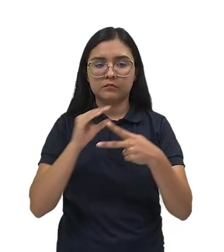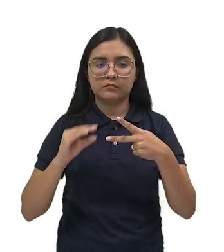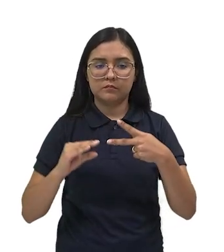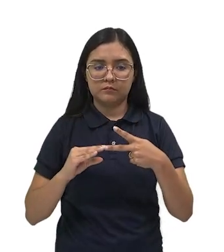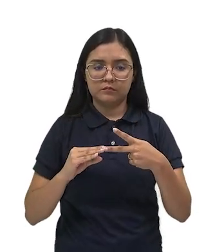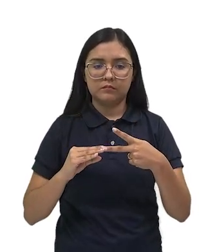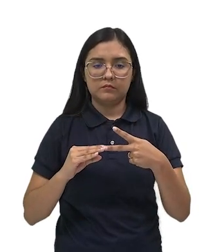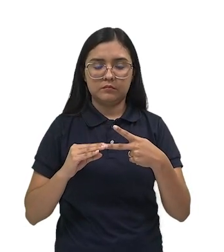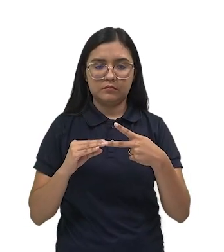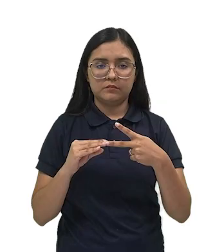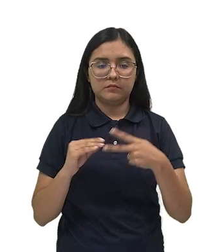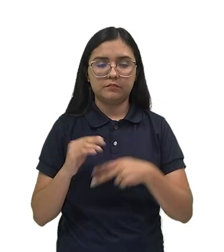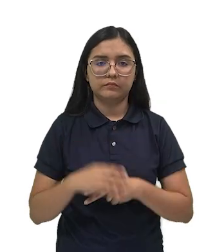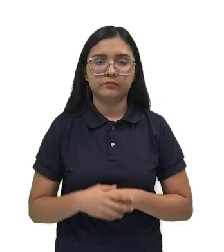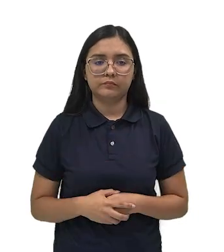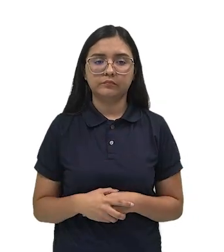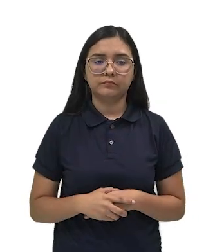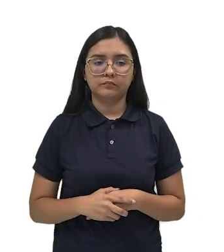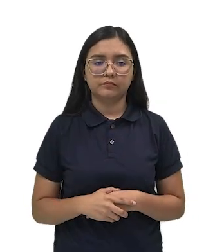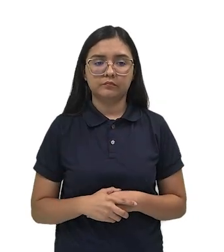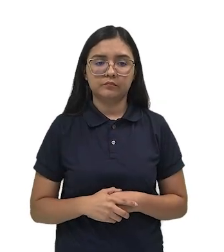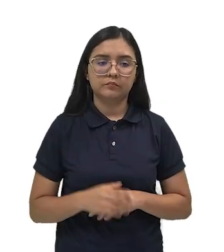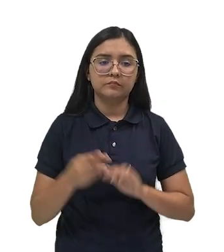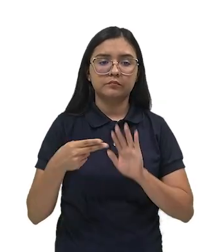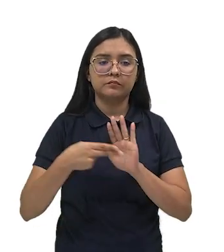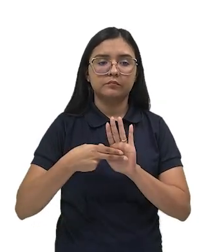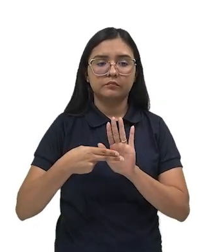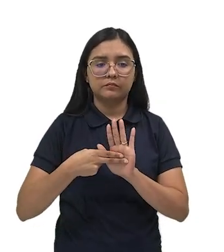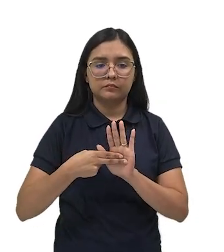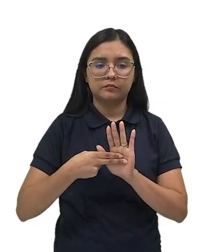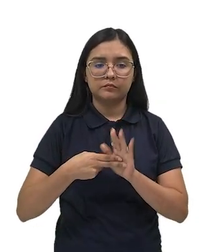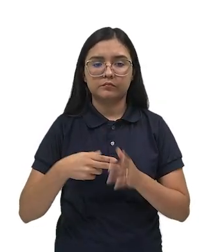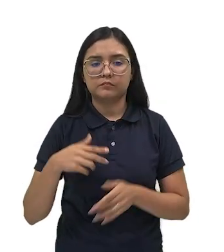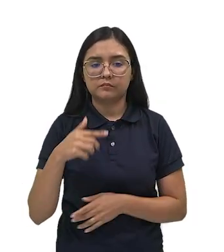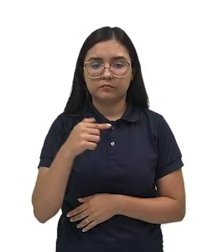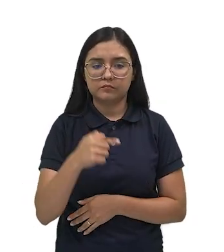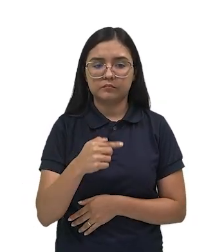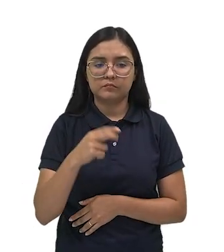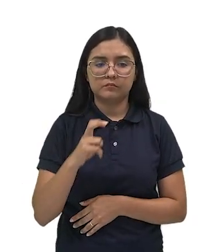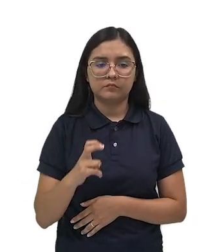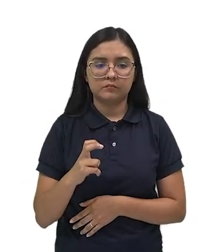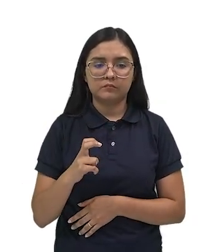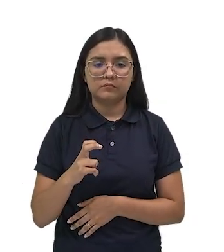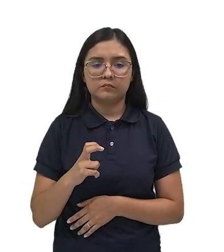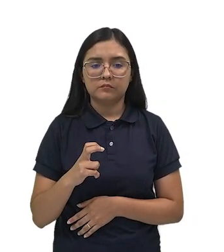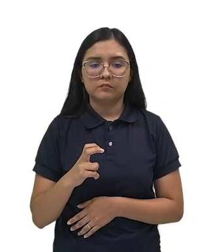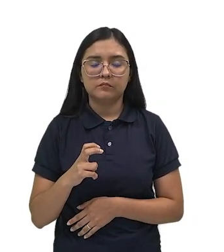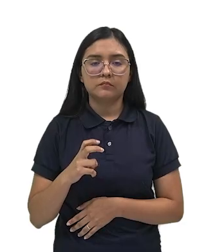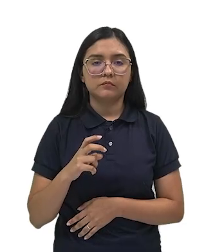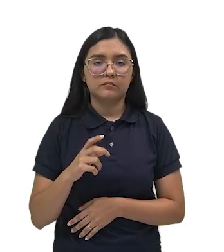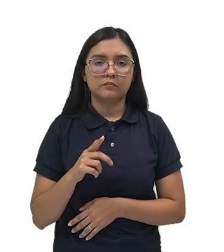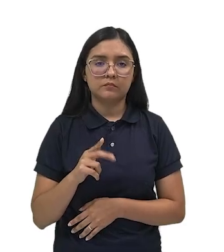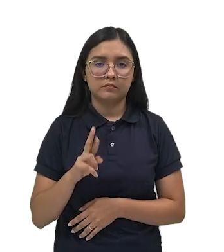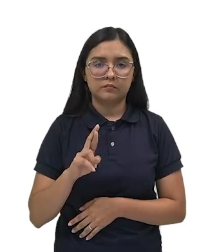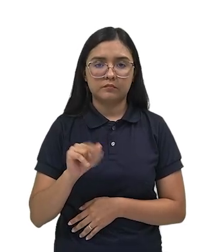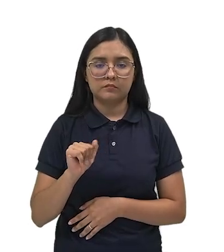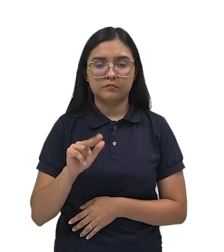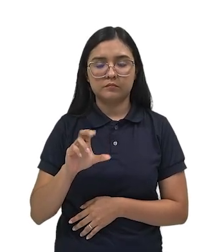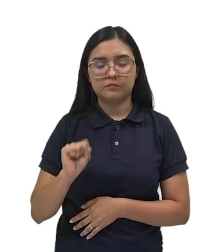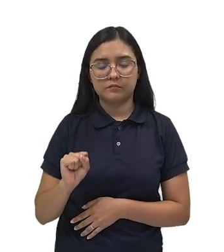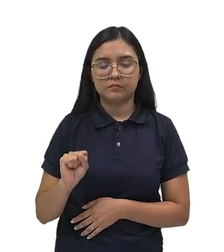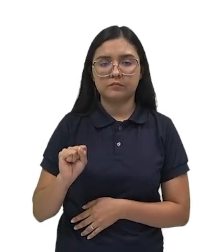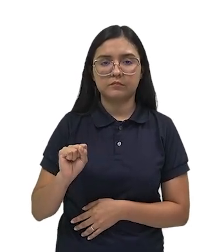Meu ângulo ABC, ele mede 75 graus.